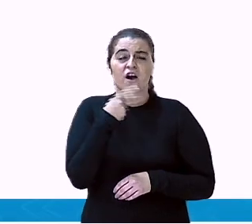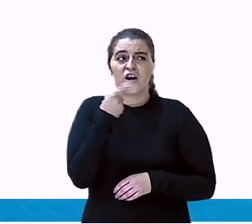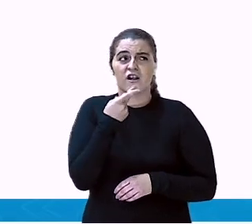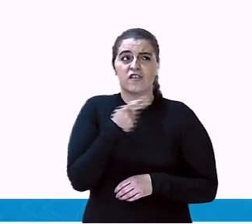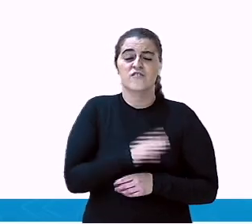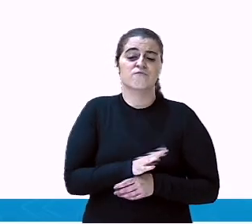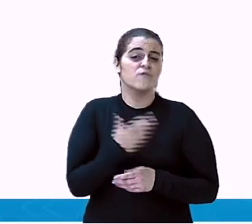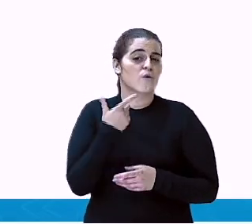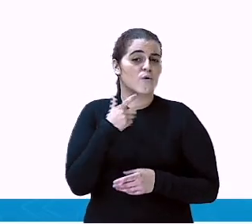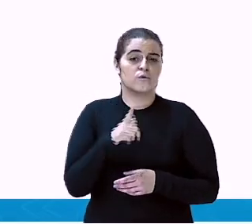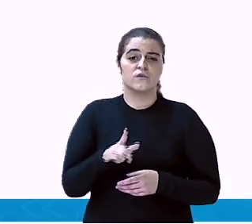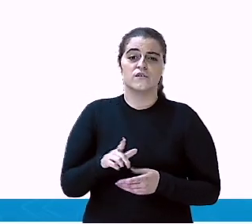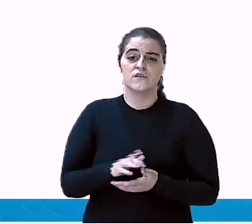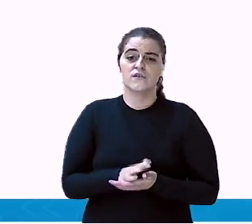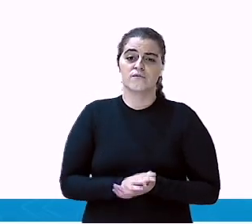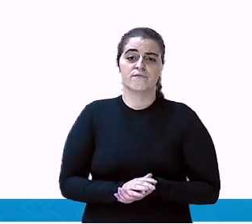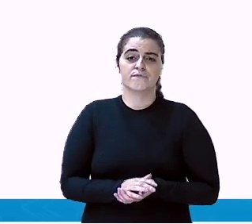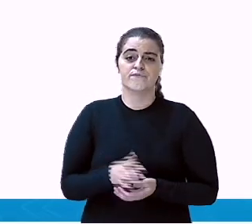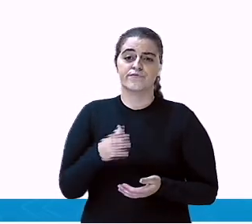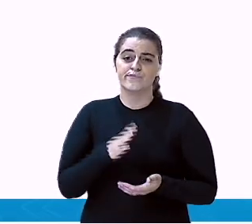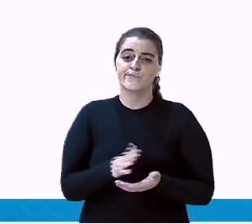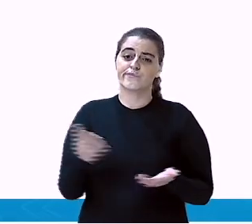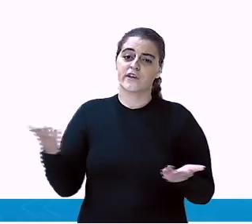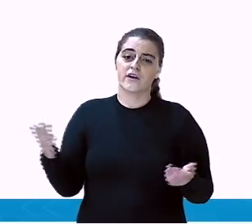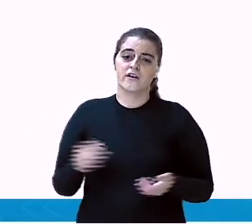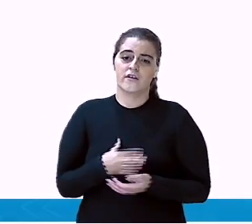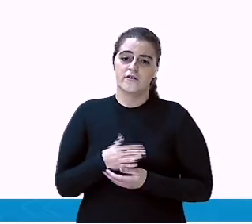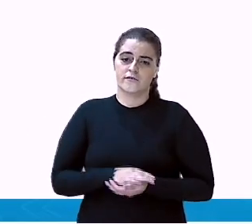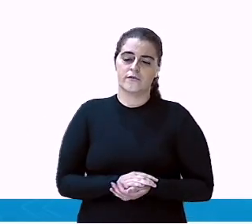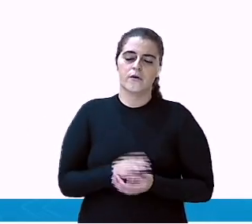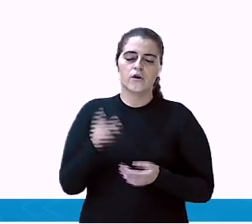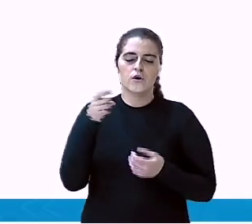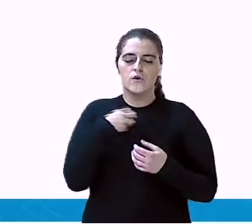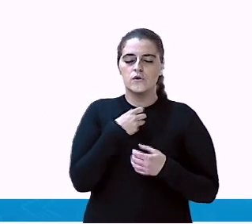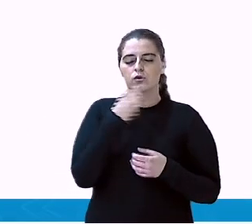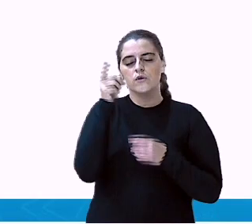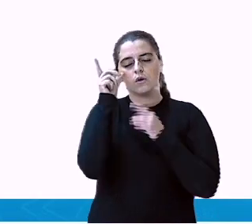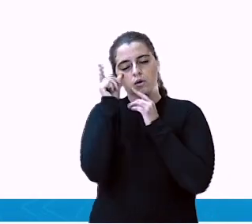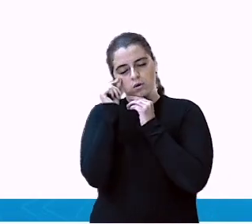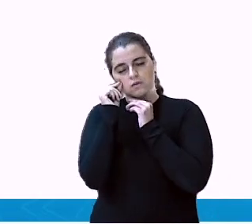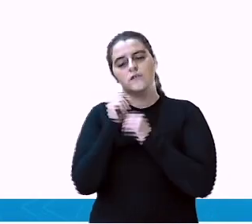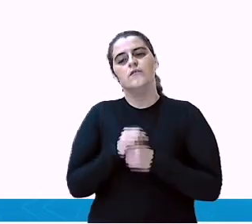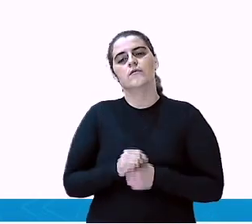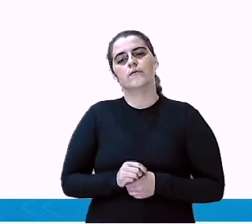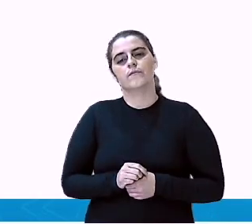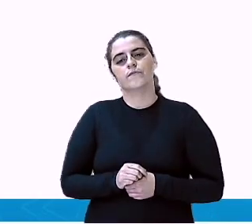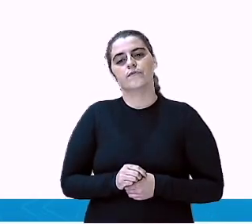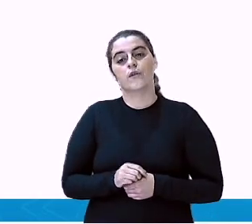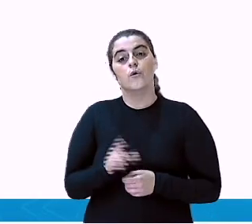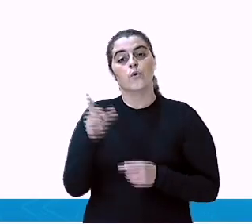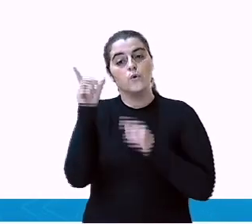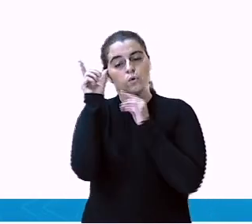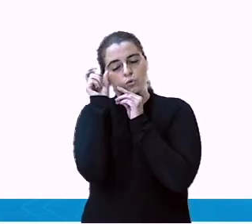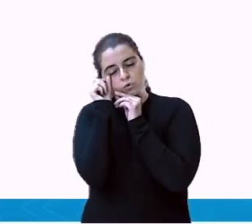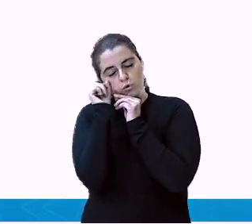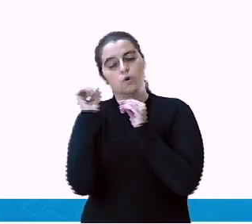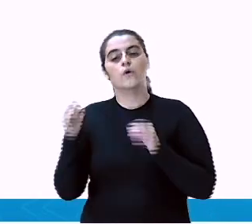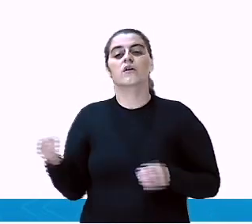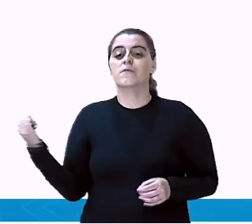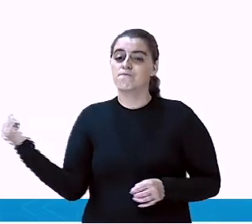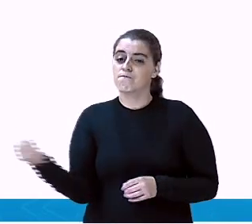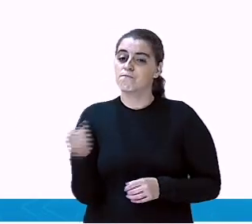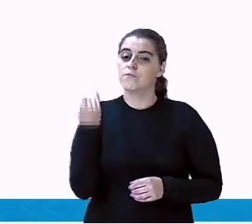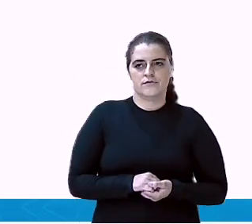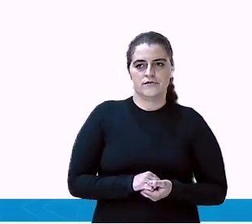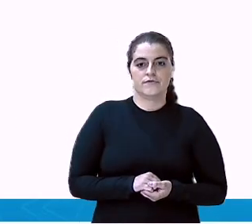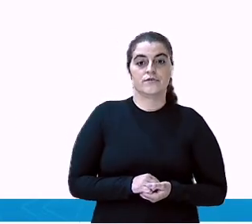Deus, o que eu fiz com a minha voz? Que não está saindo. Pode ser o sono. Você sabia disso? O sono pode atrapalhar